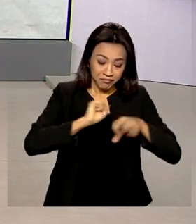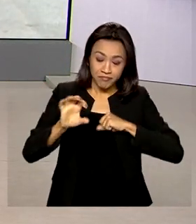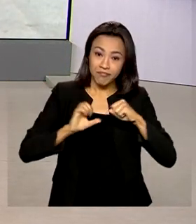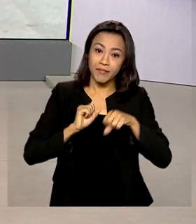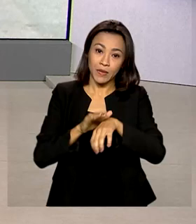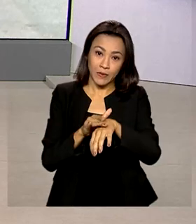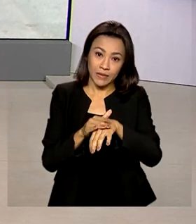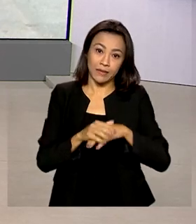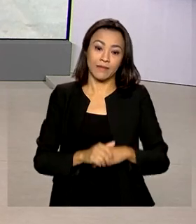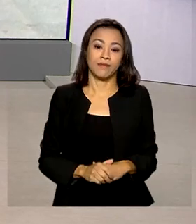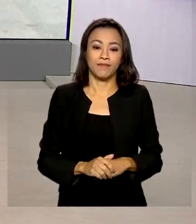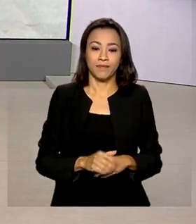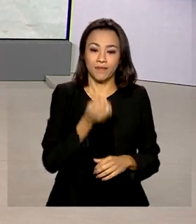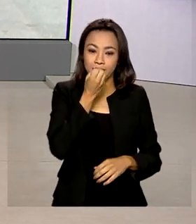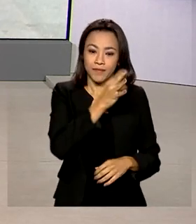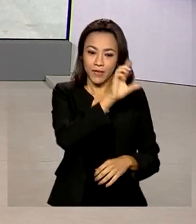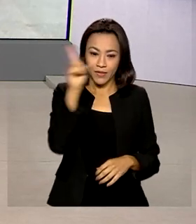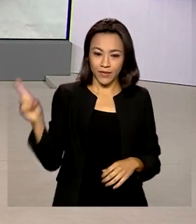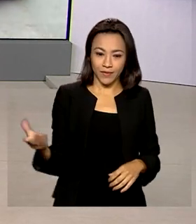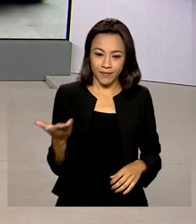dia.